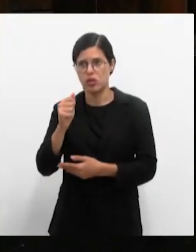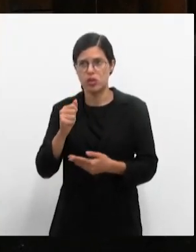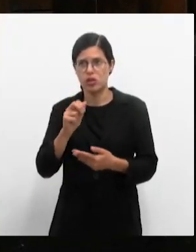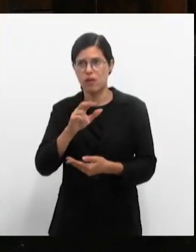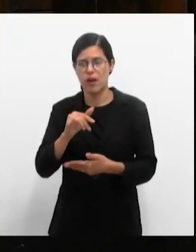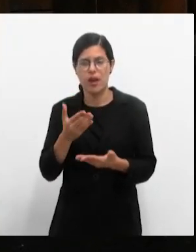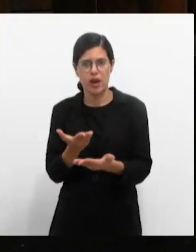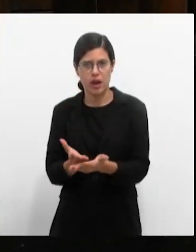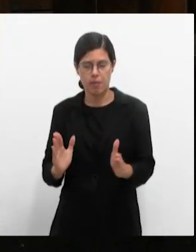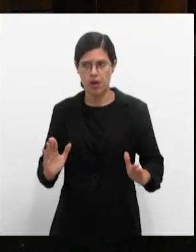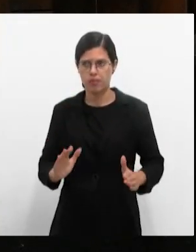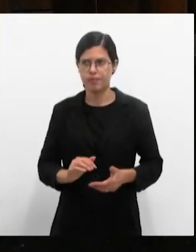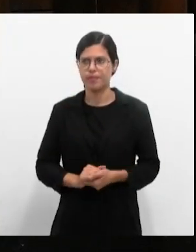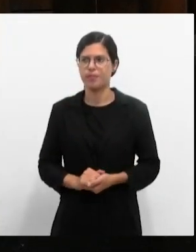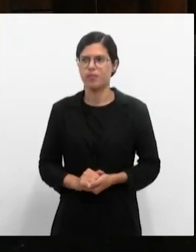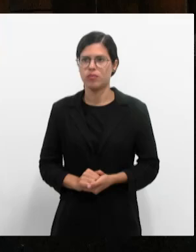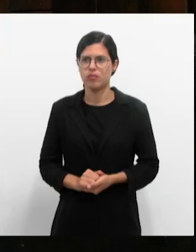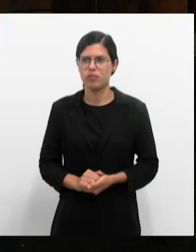encerrado.